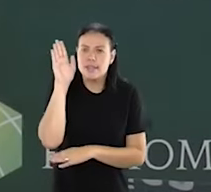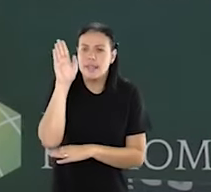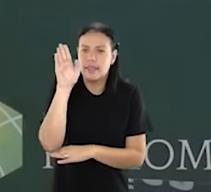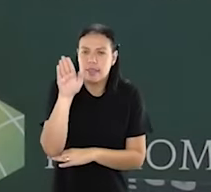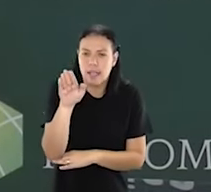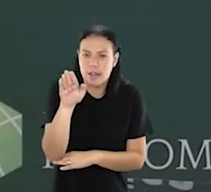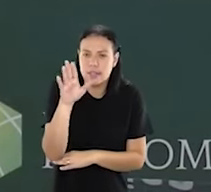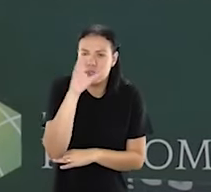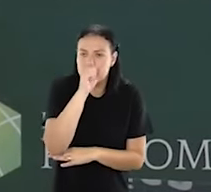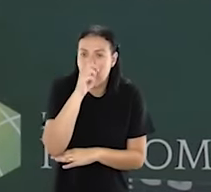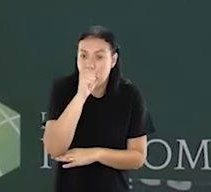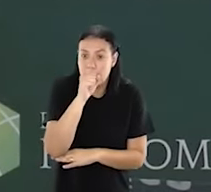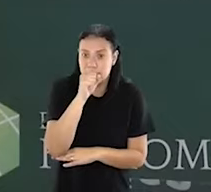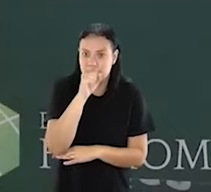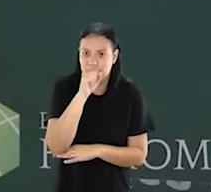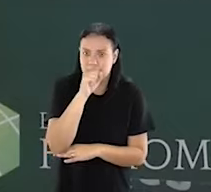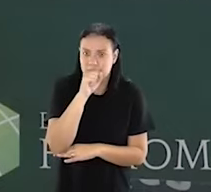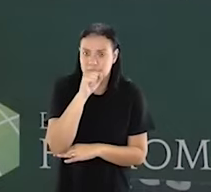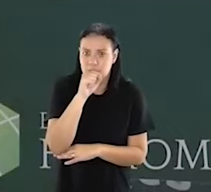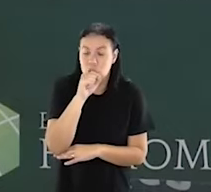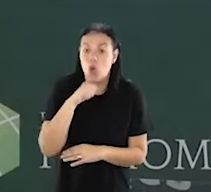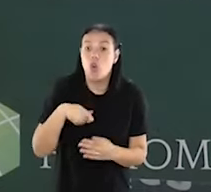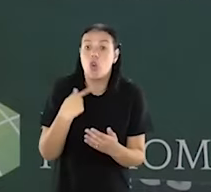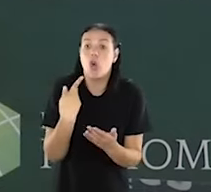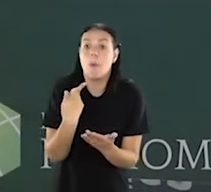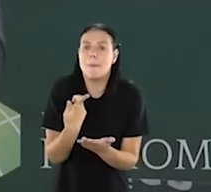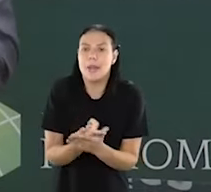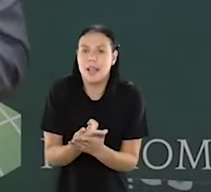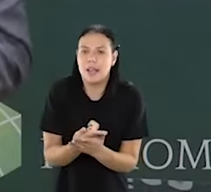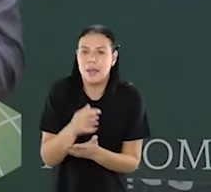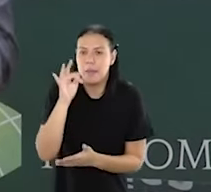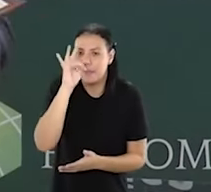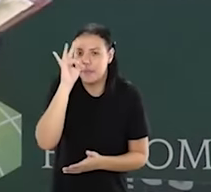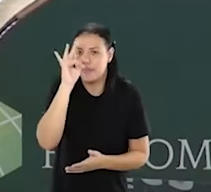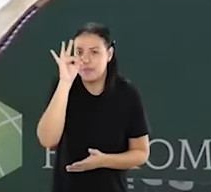agora para comprar perfumes. Por quê? A Bíblia silencia.